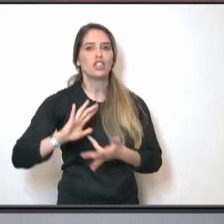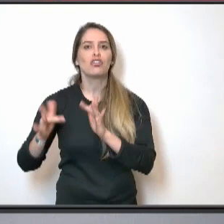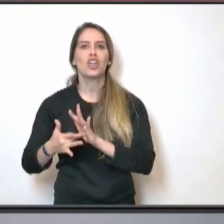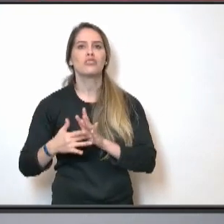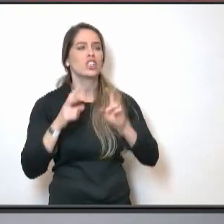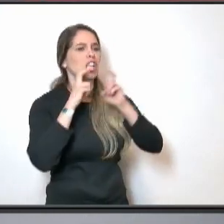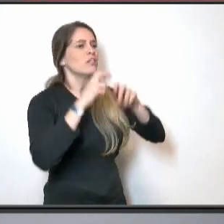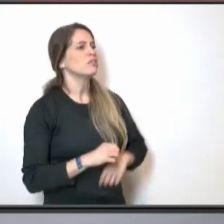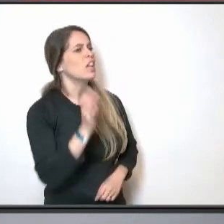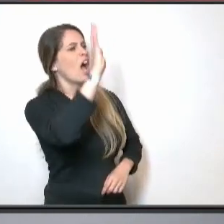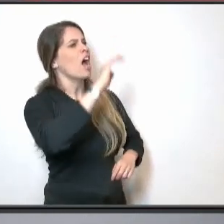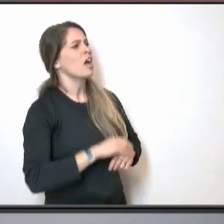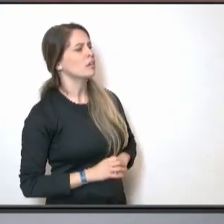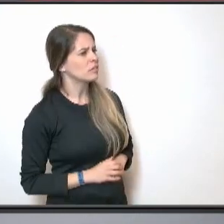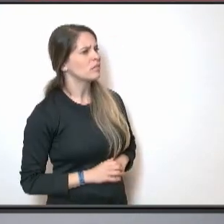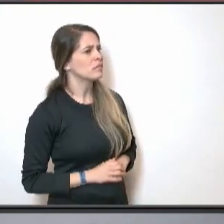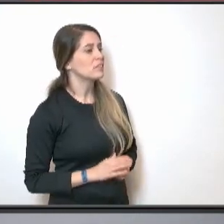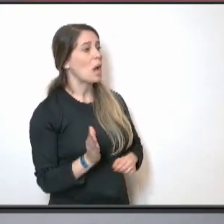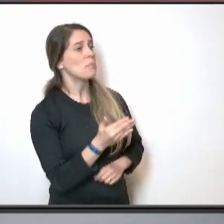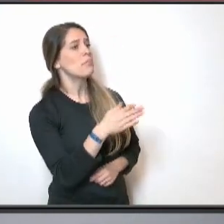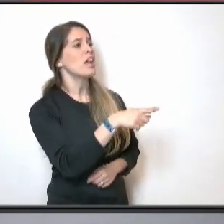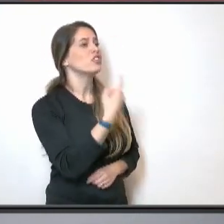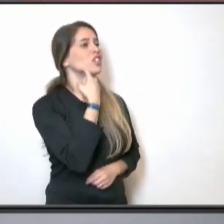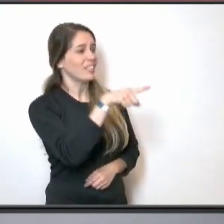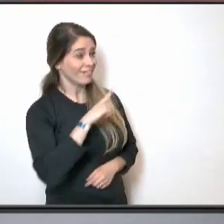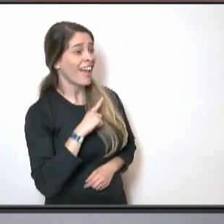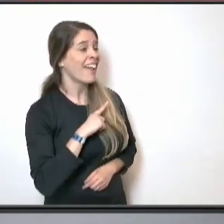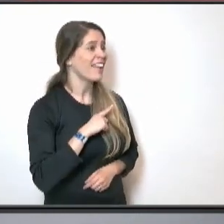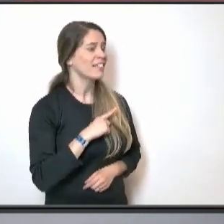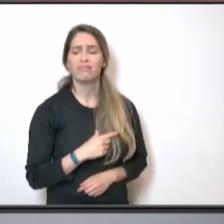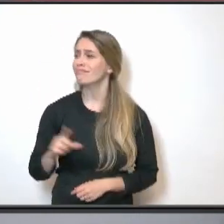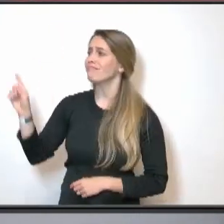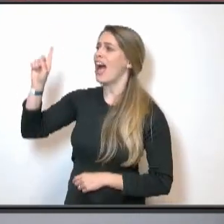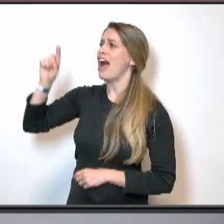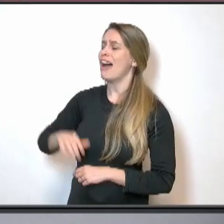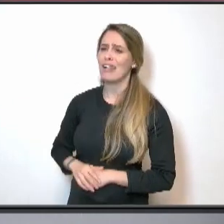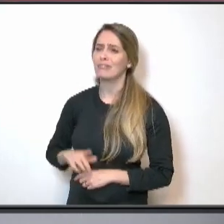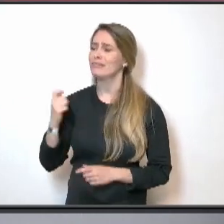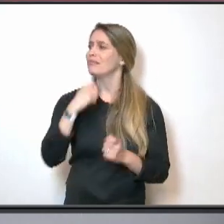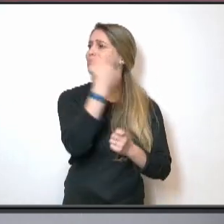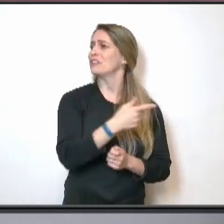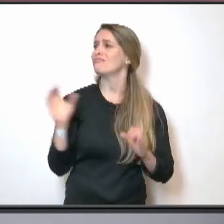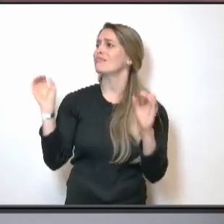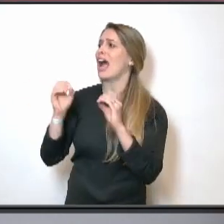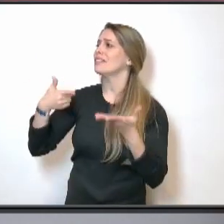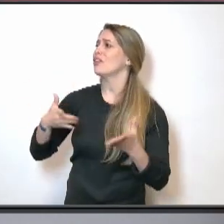"Oh! Tem peixe aí?" "Não! Pescamos nada essa